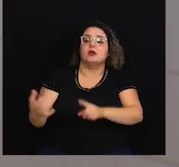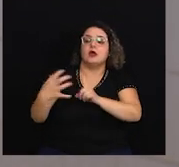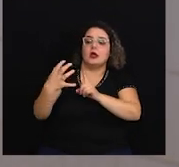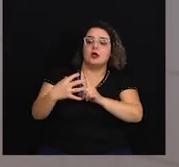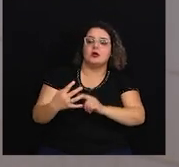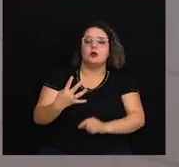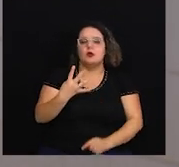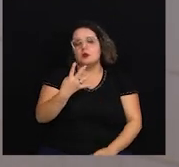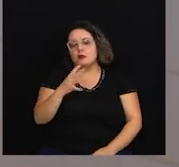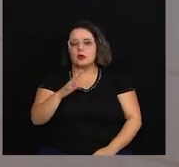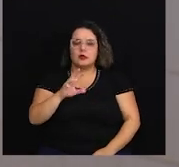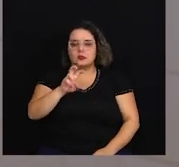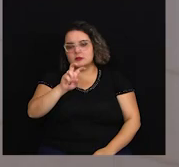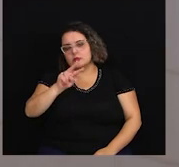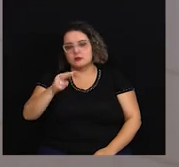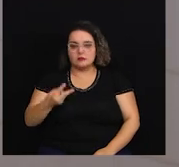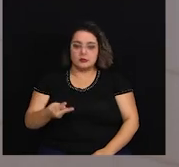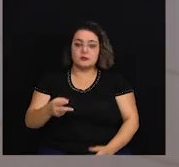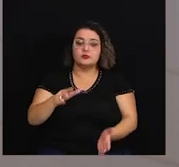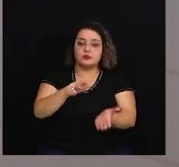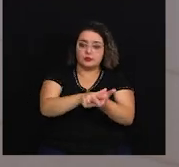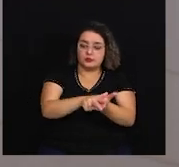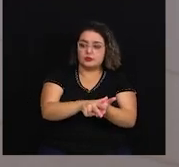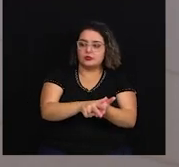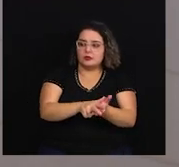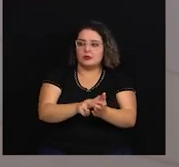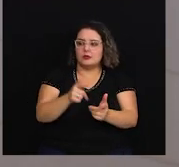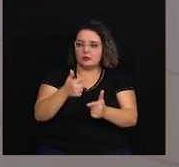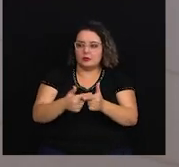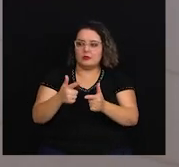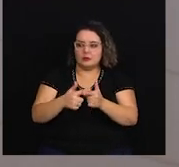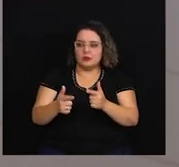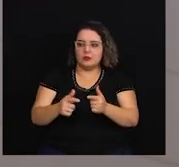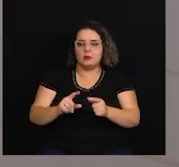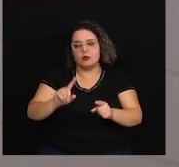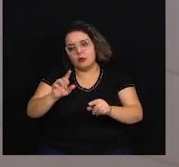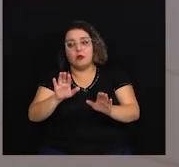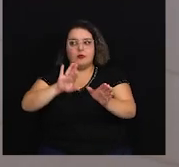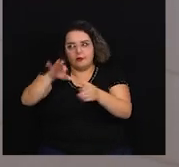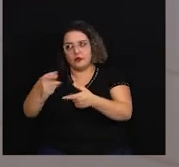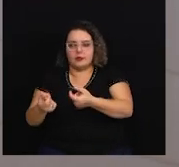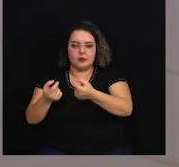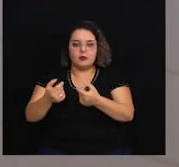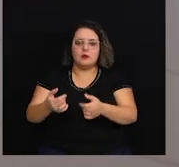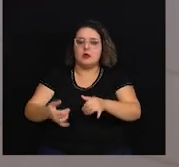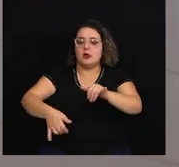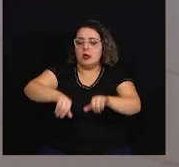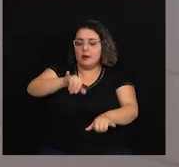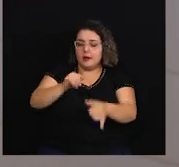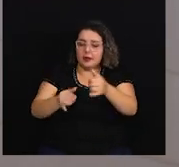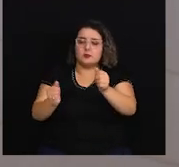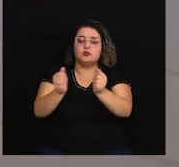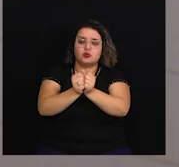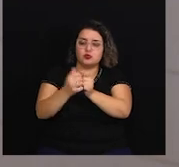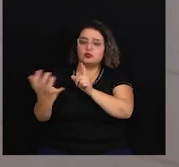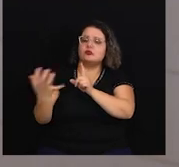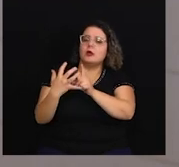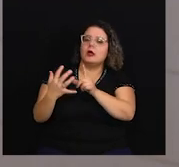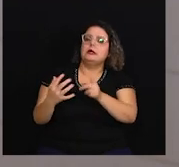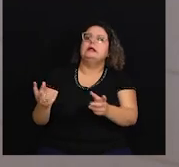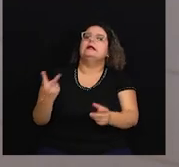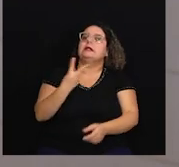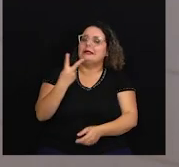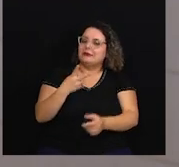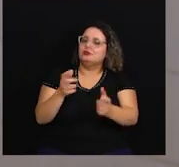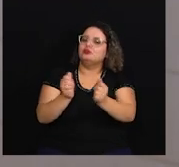aquele que o problema é a rádio com o câncer é a rádio com aqui elas